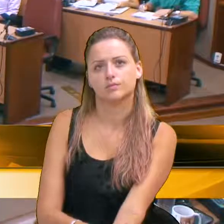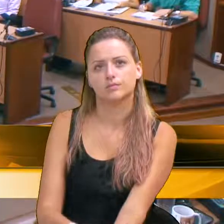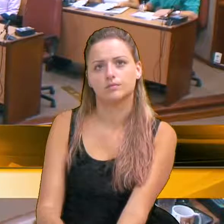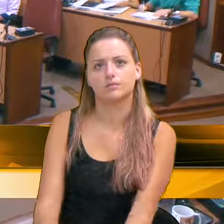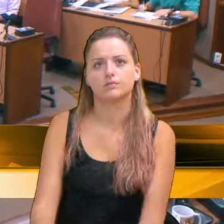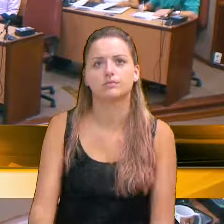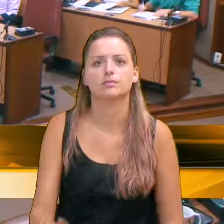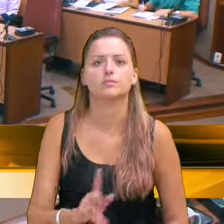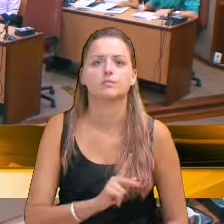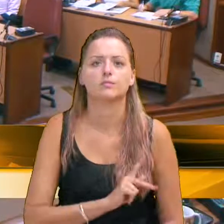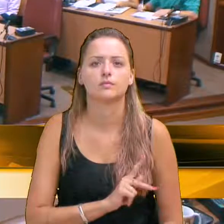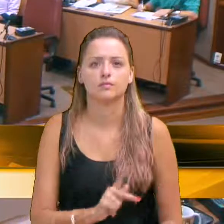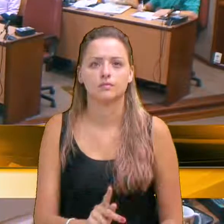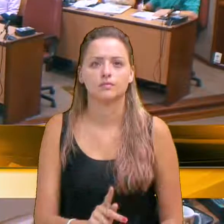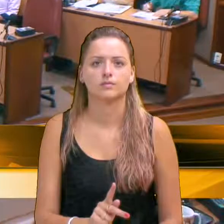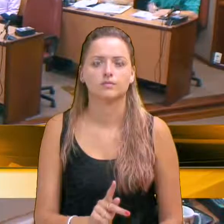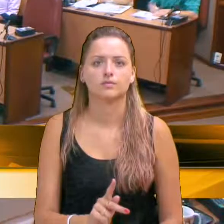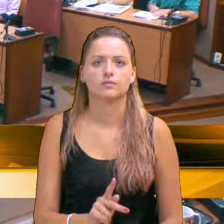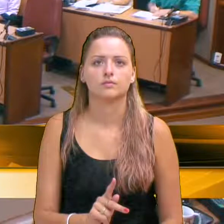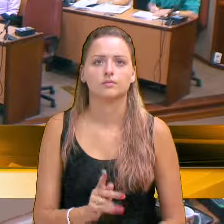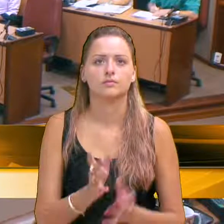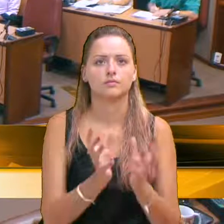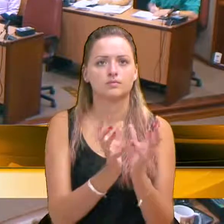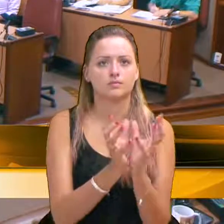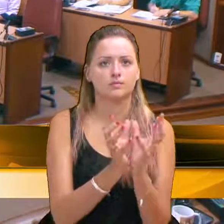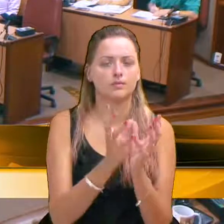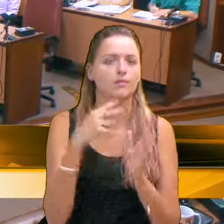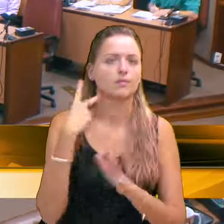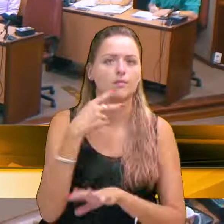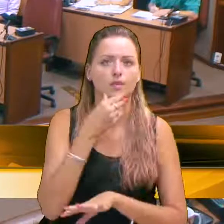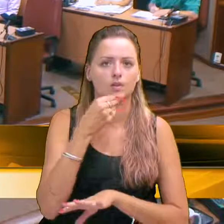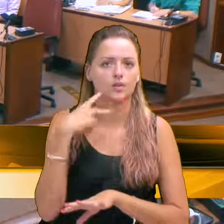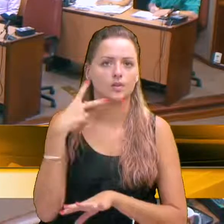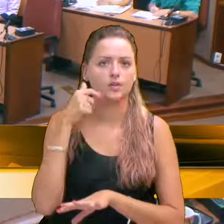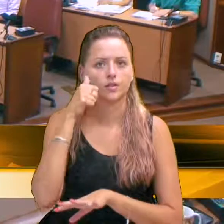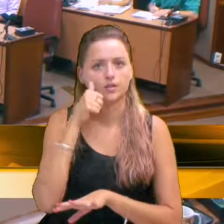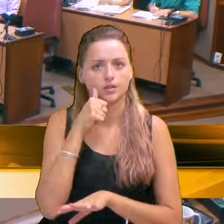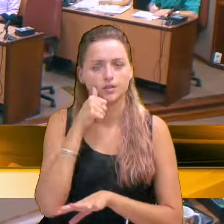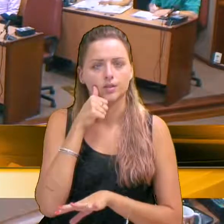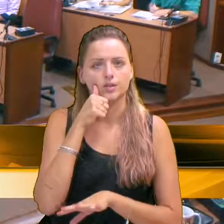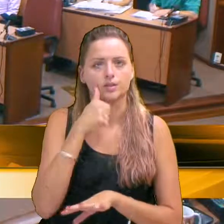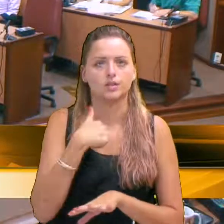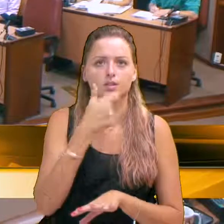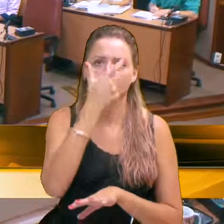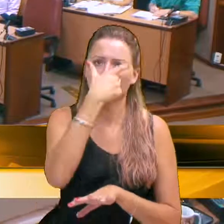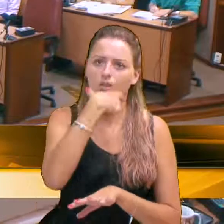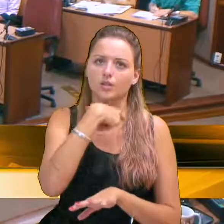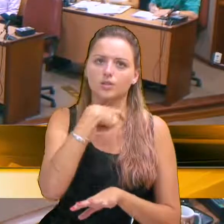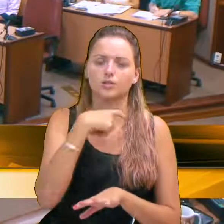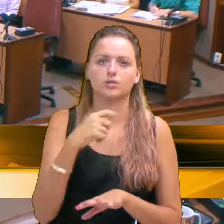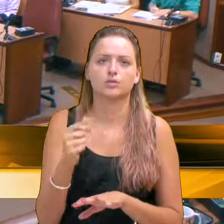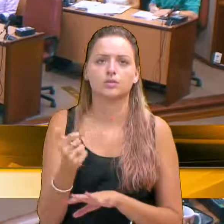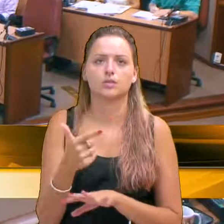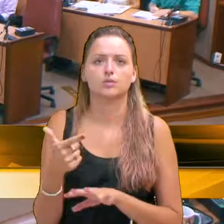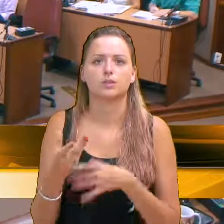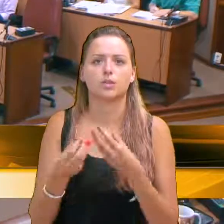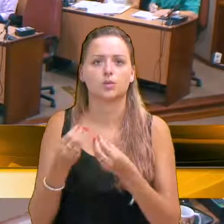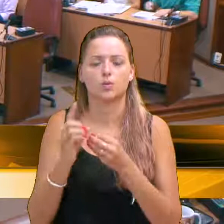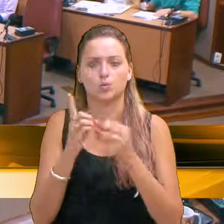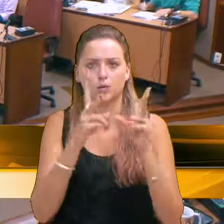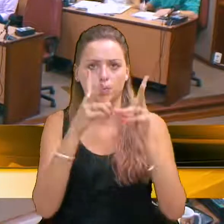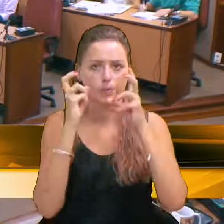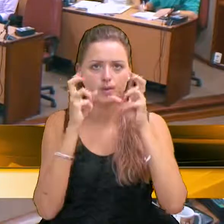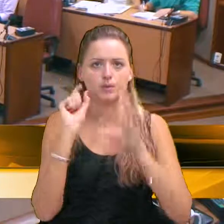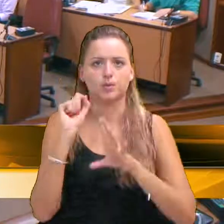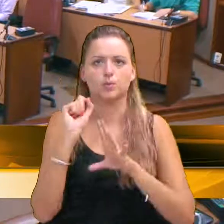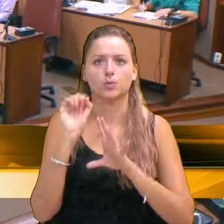Senhor presidente, colegas vereadores, colegas vereadoras, eu acho que não dá para fazer de conta que não está acontecendo